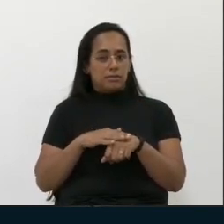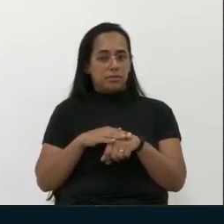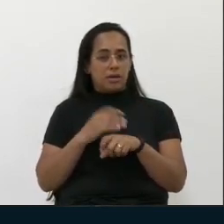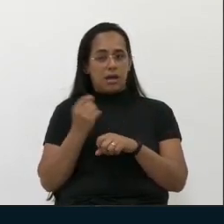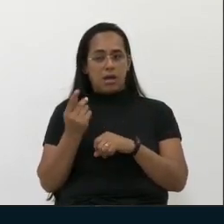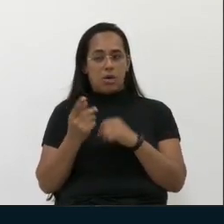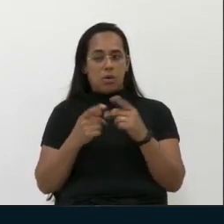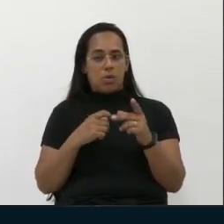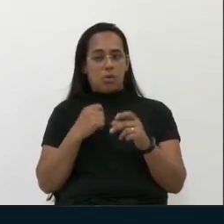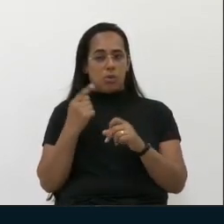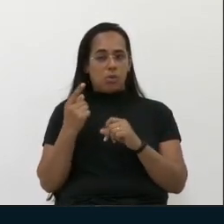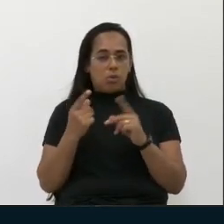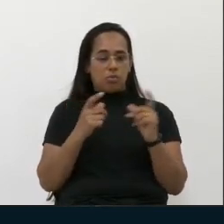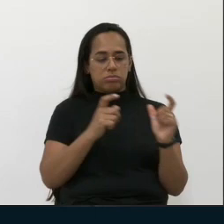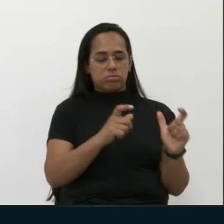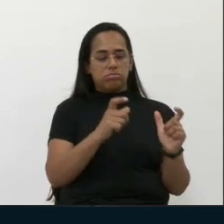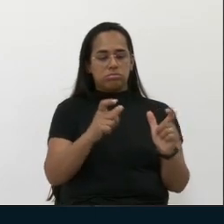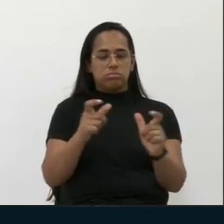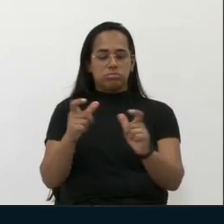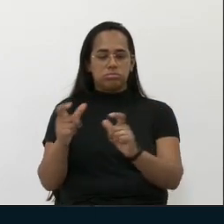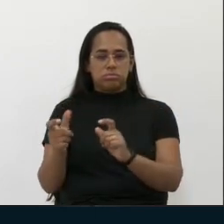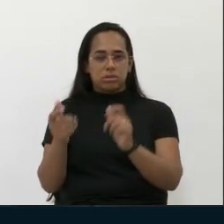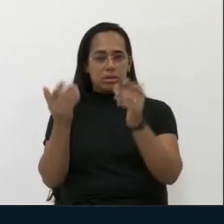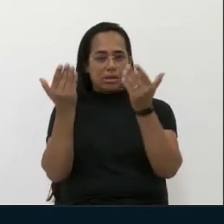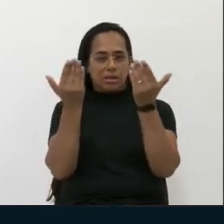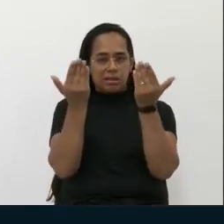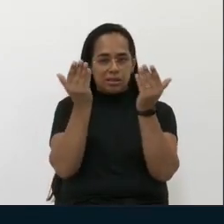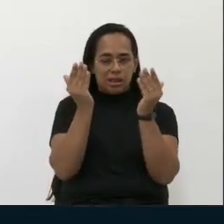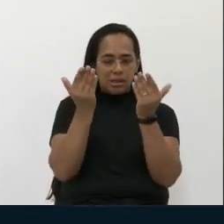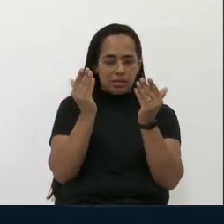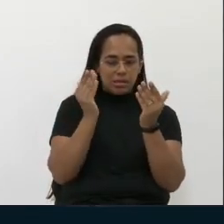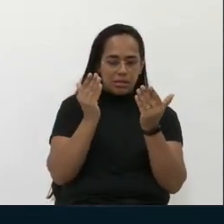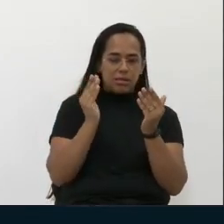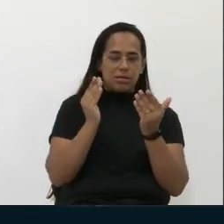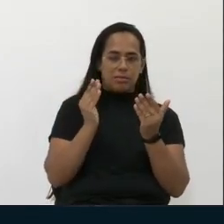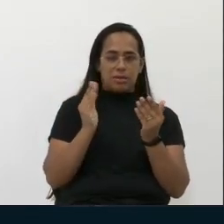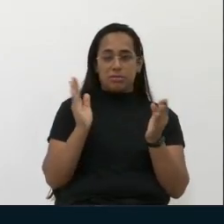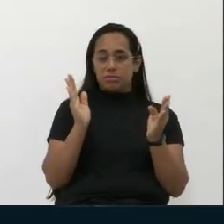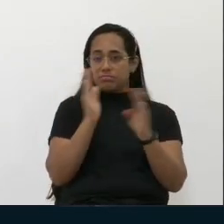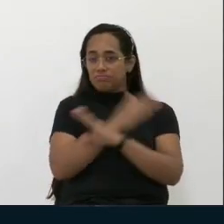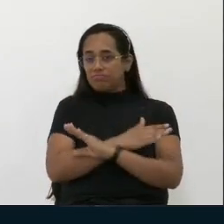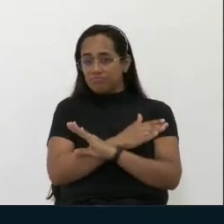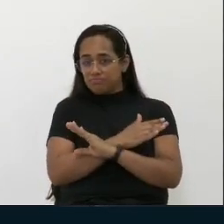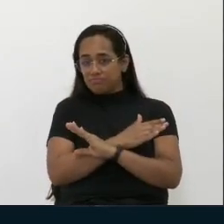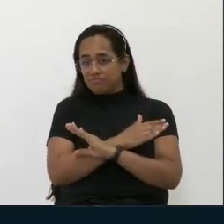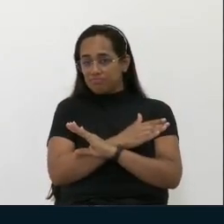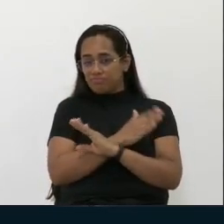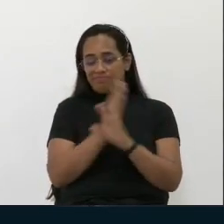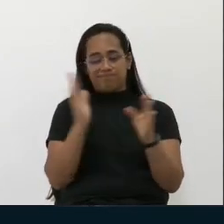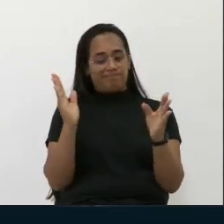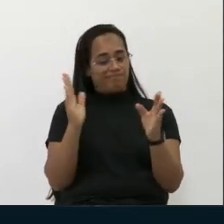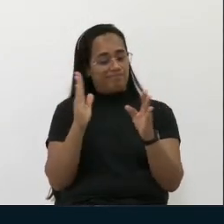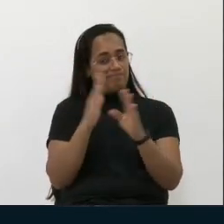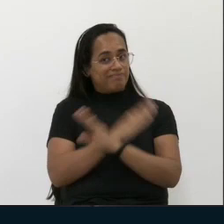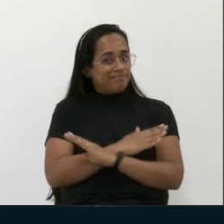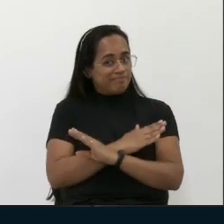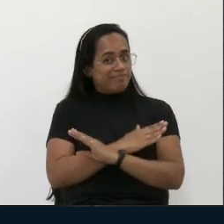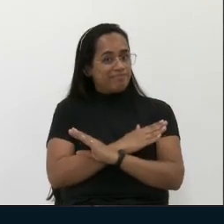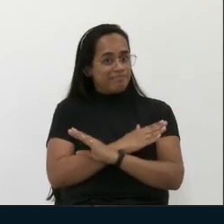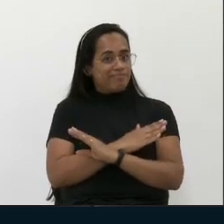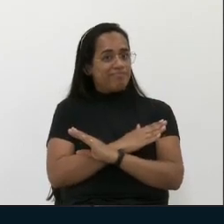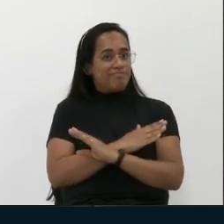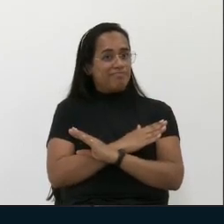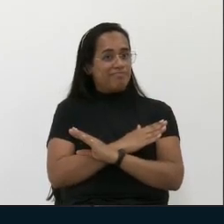É o macaco, a banana comendo o macaco. A banana comendo o macaco. Fizeram as estações